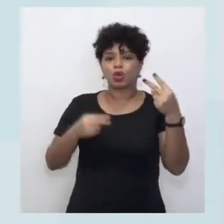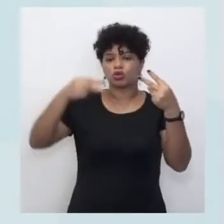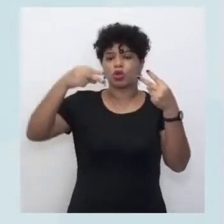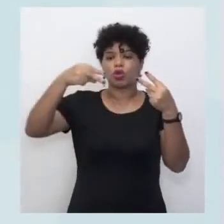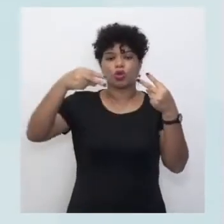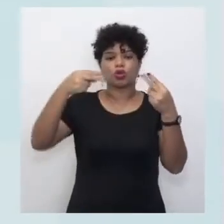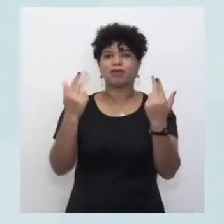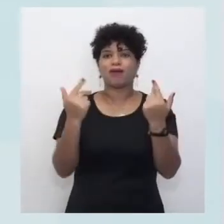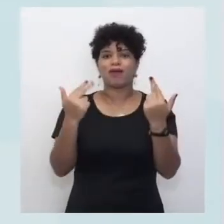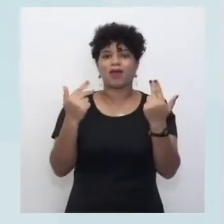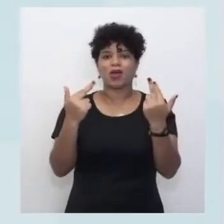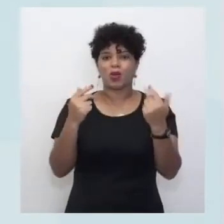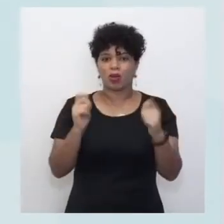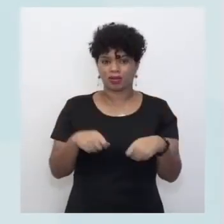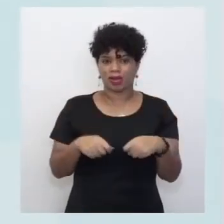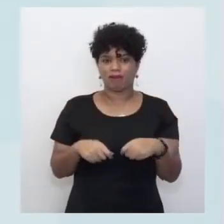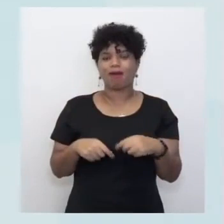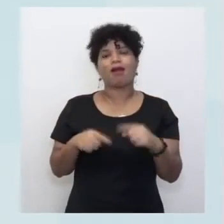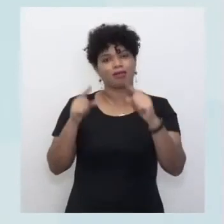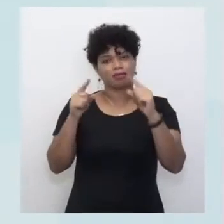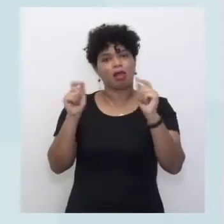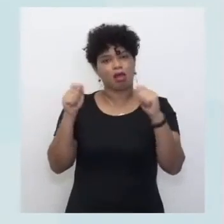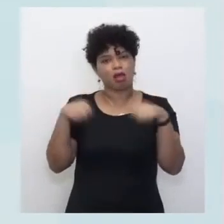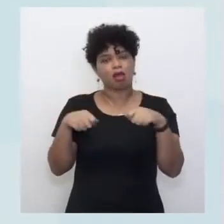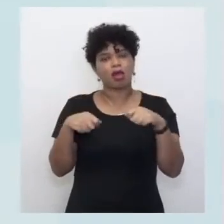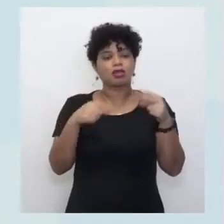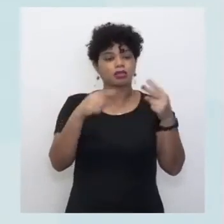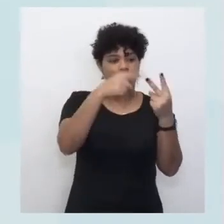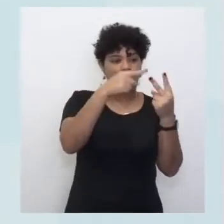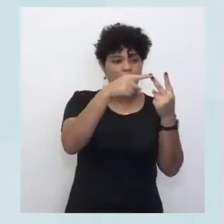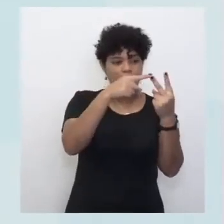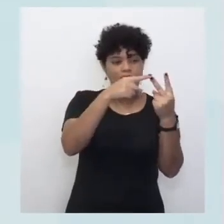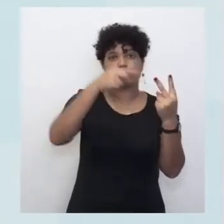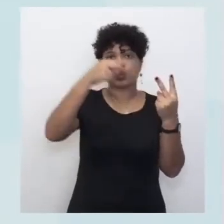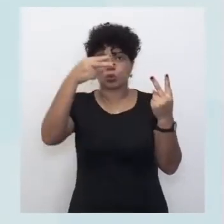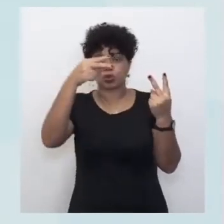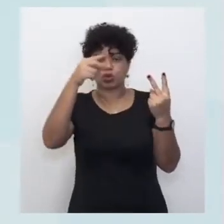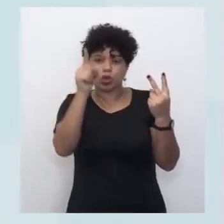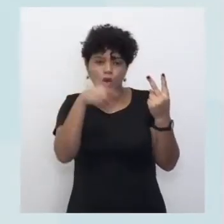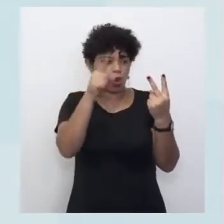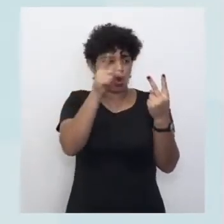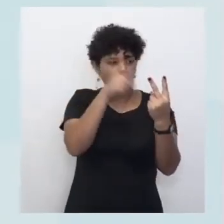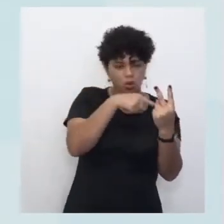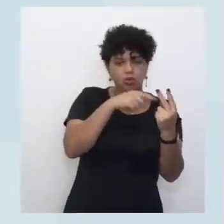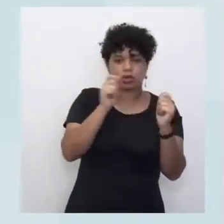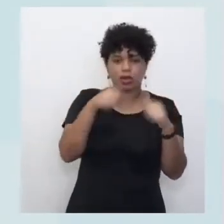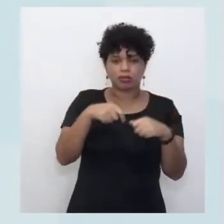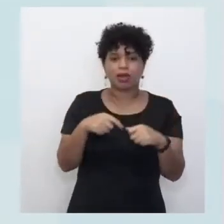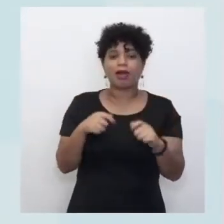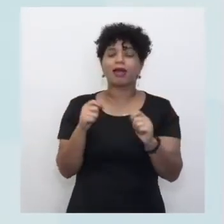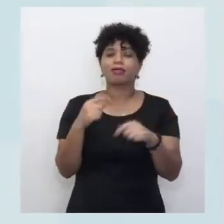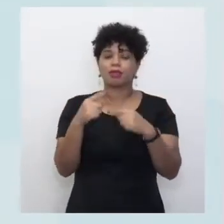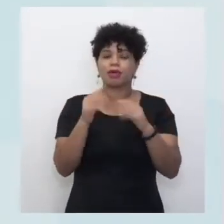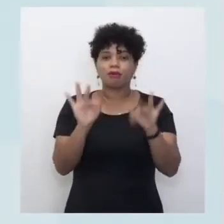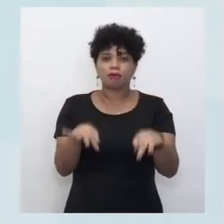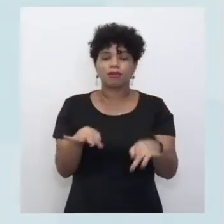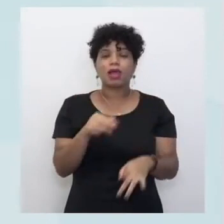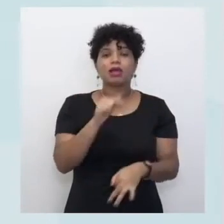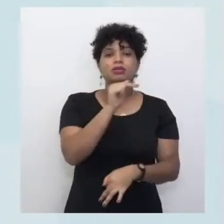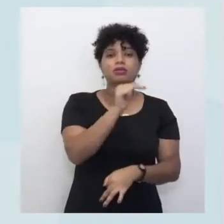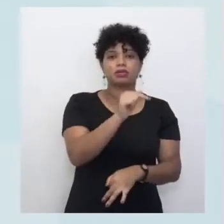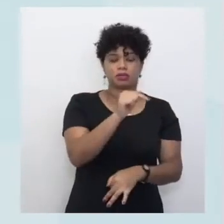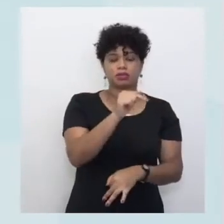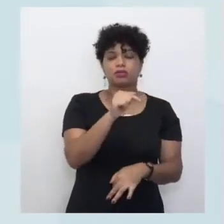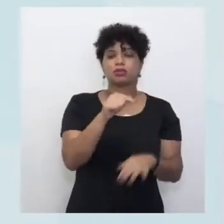expoente 2. Para cancelar com a raiz, sobrando 7 menos 2, que